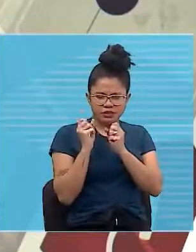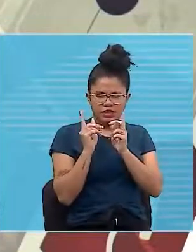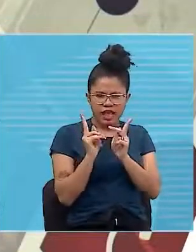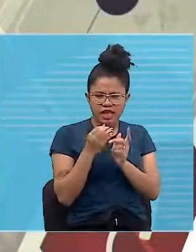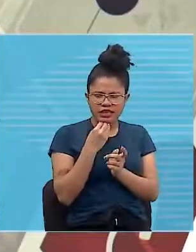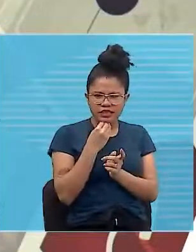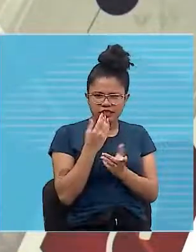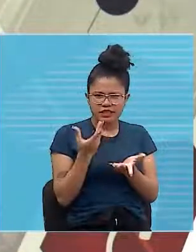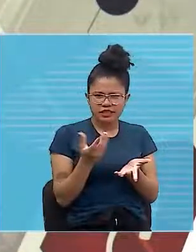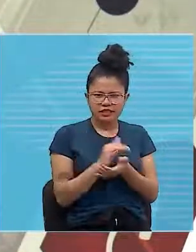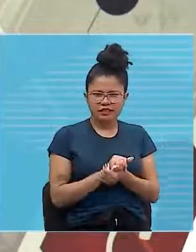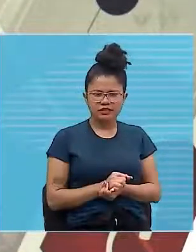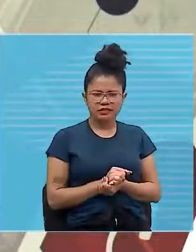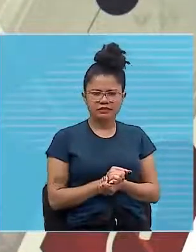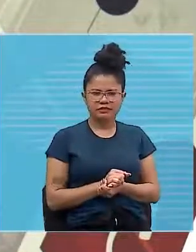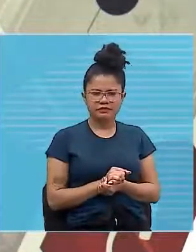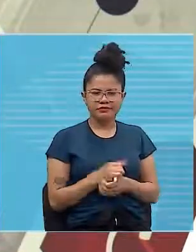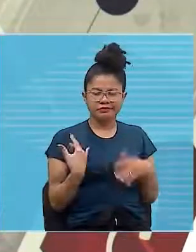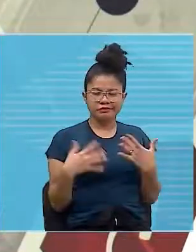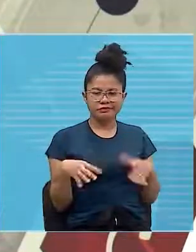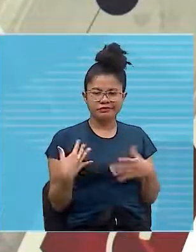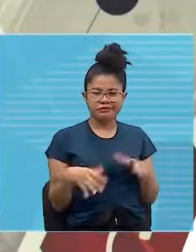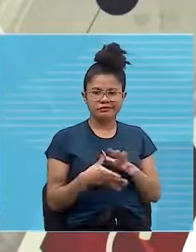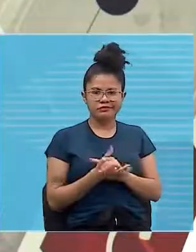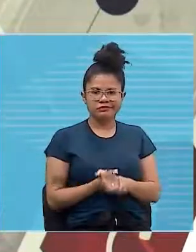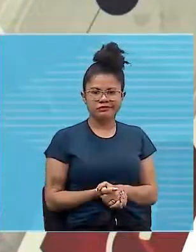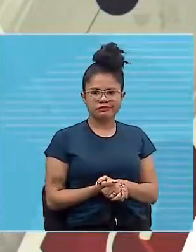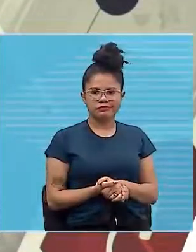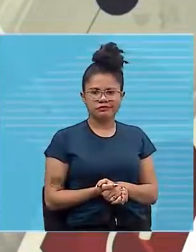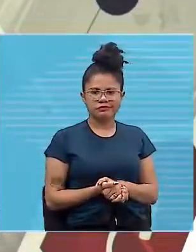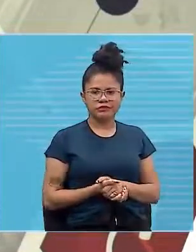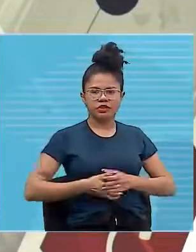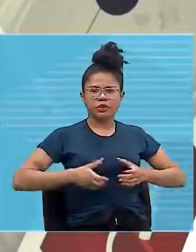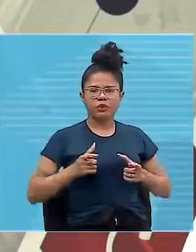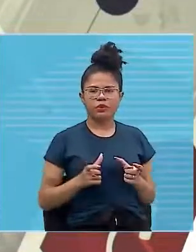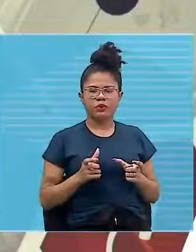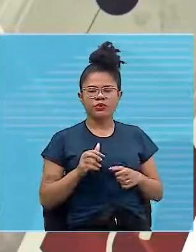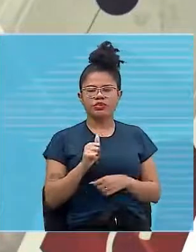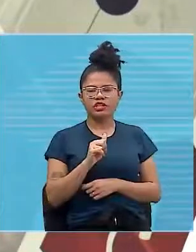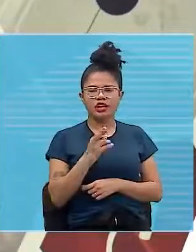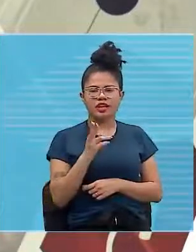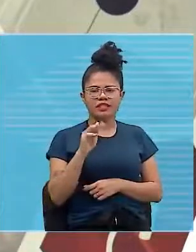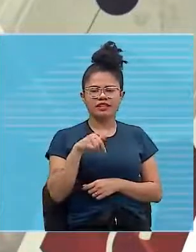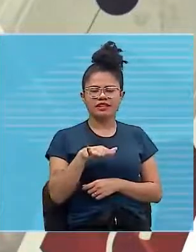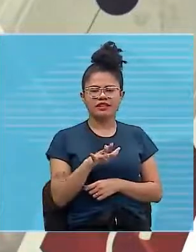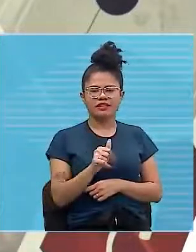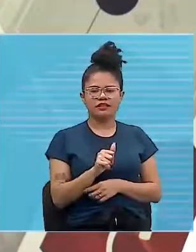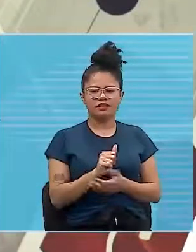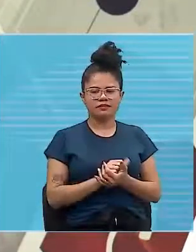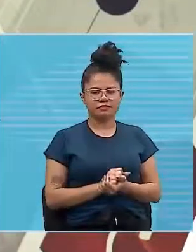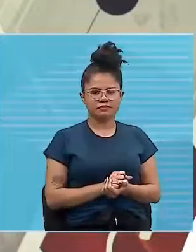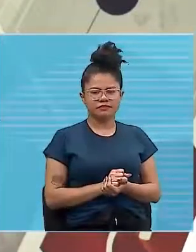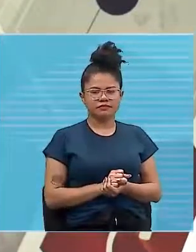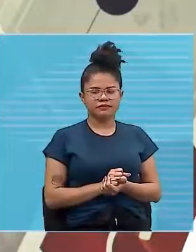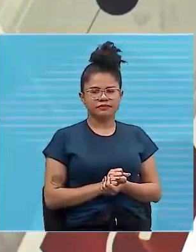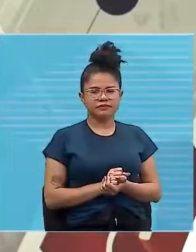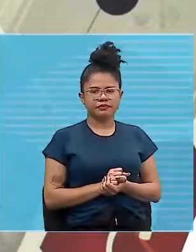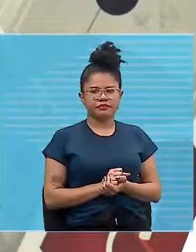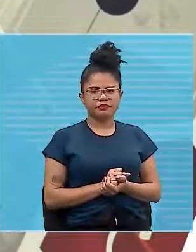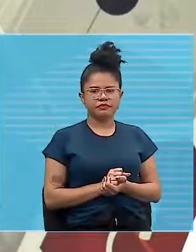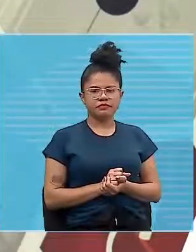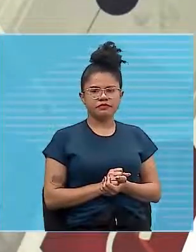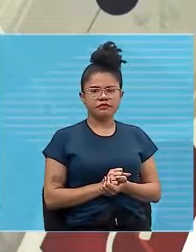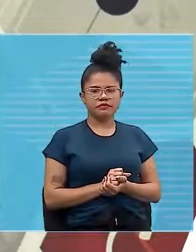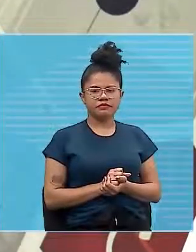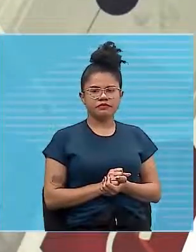Ave Maria cadê a Adriana que não apareceu ainda E aí